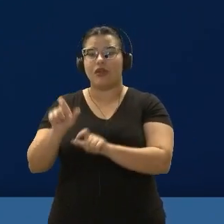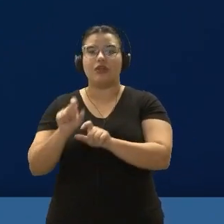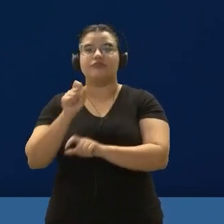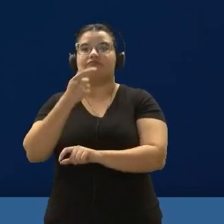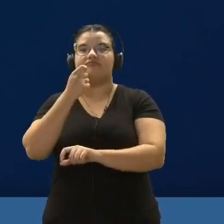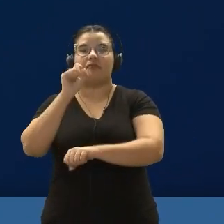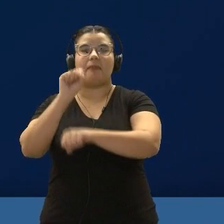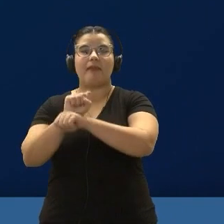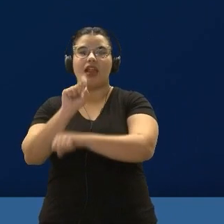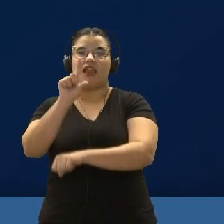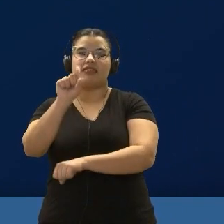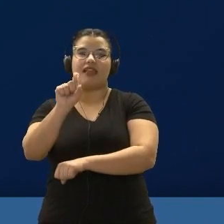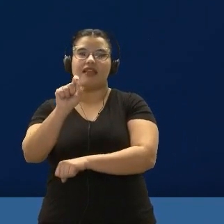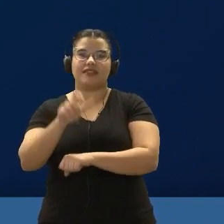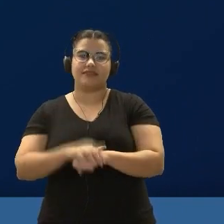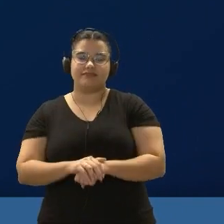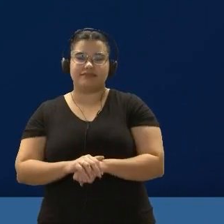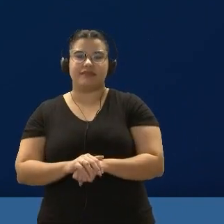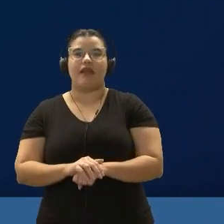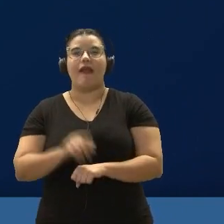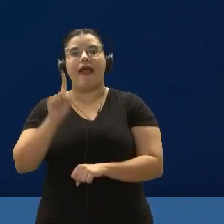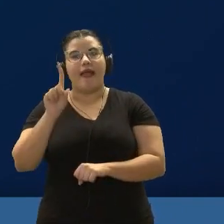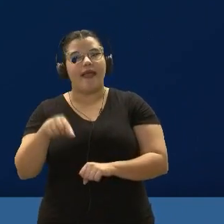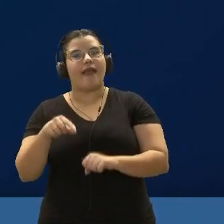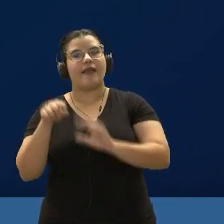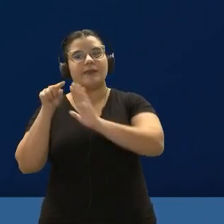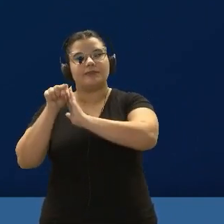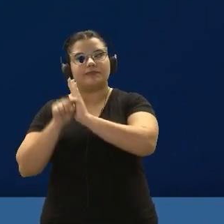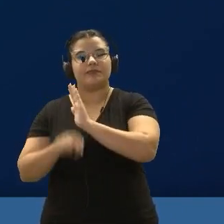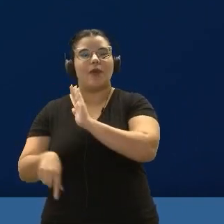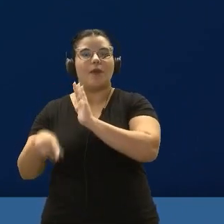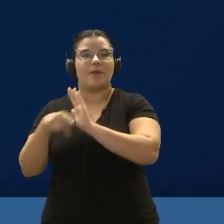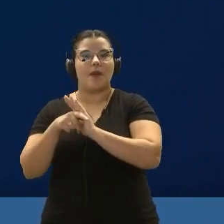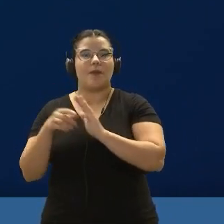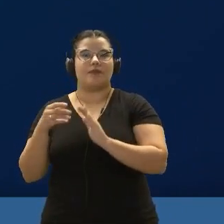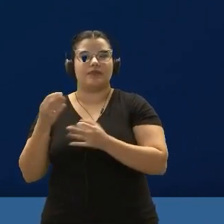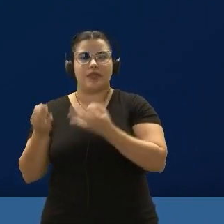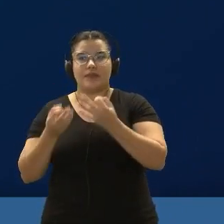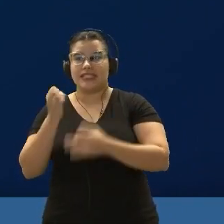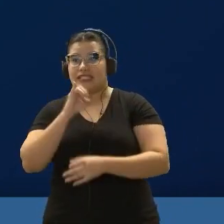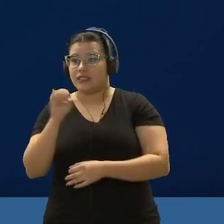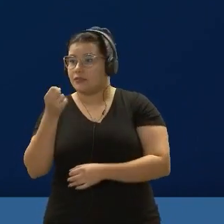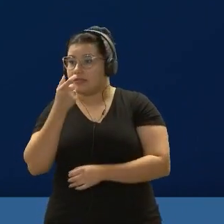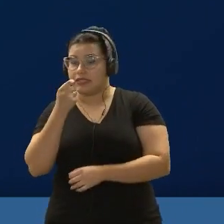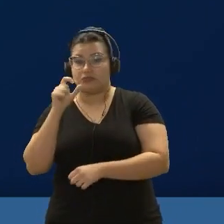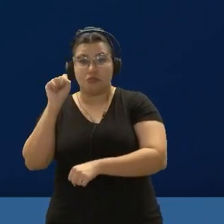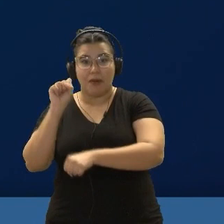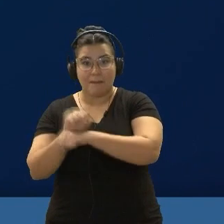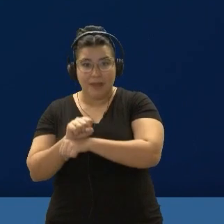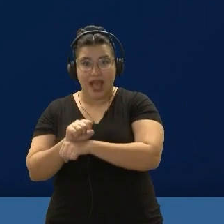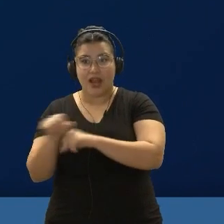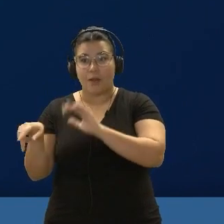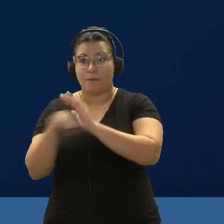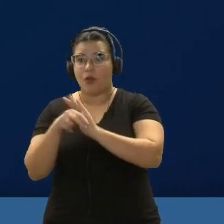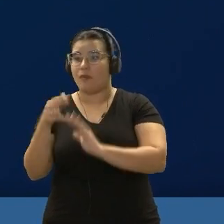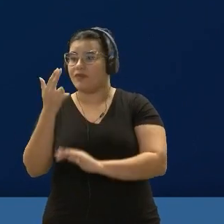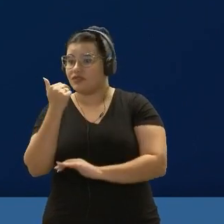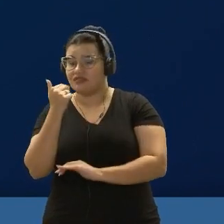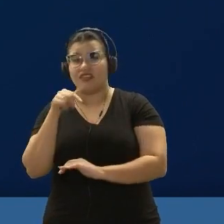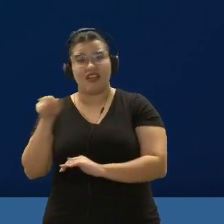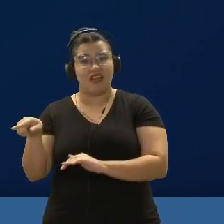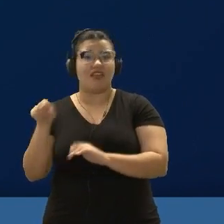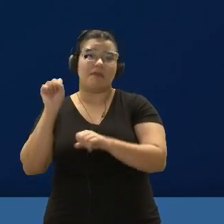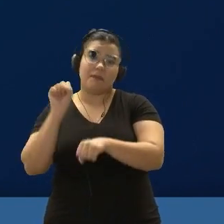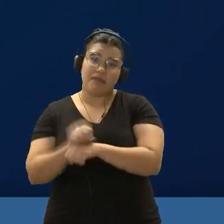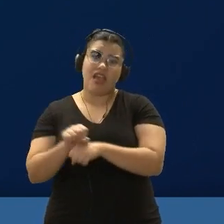medicamento depois de 1 ano. Isso é uma adesão terapêutica. Se ele faz isso com o medicamento, com a parte nutricional também ele vai